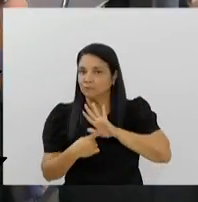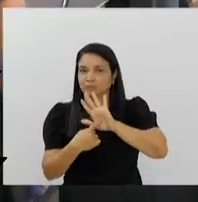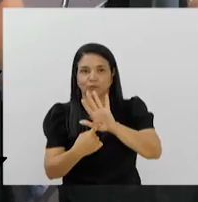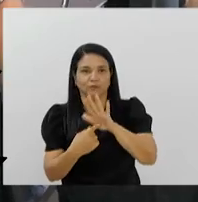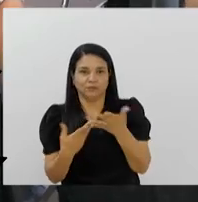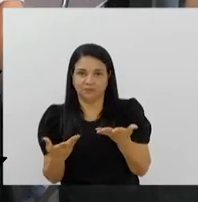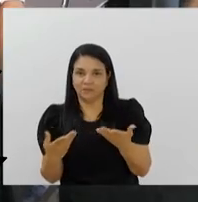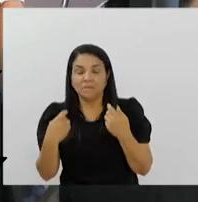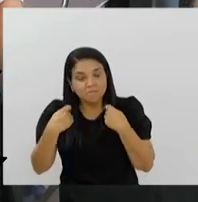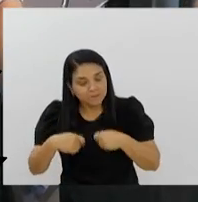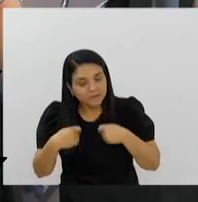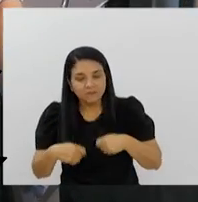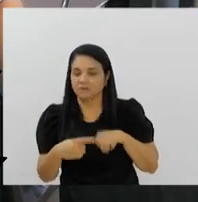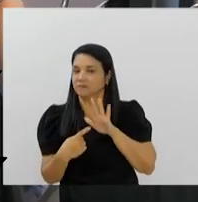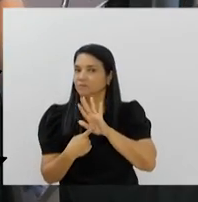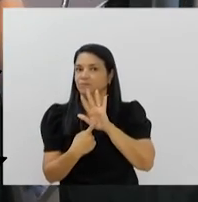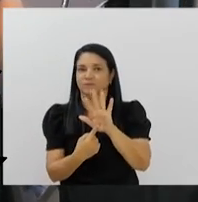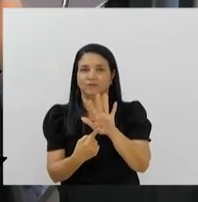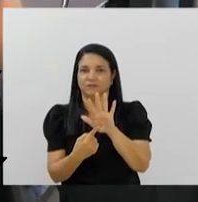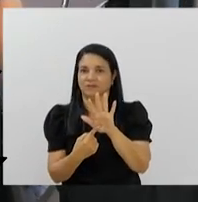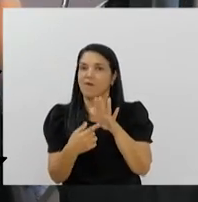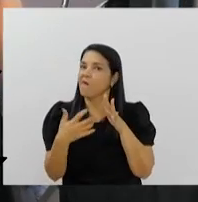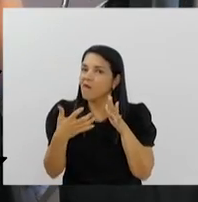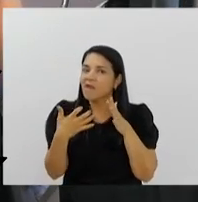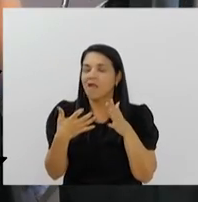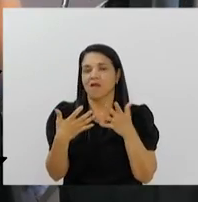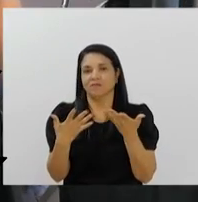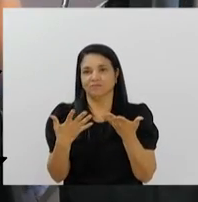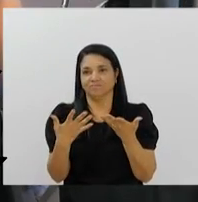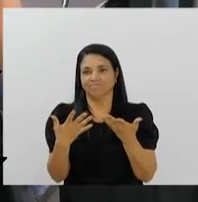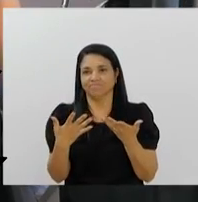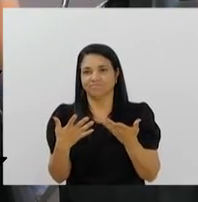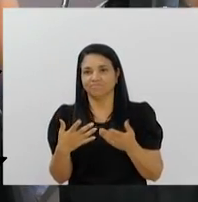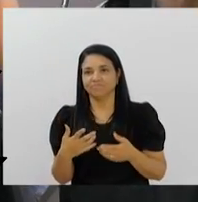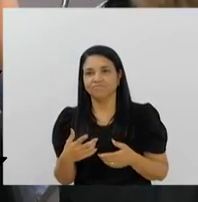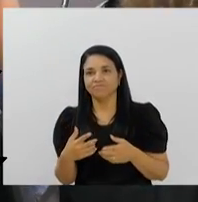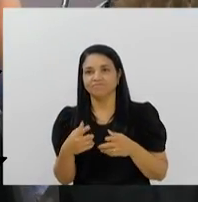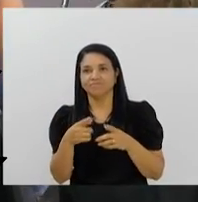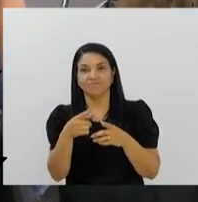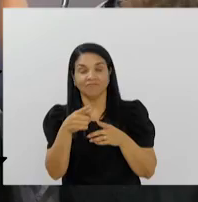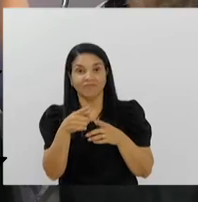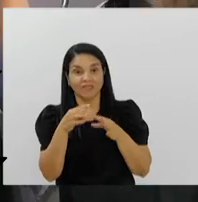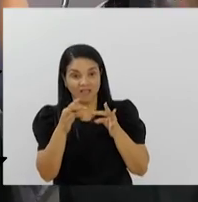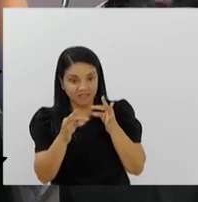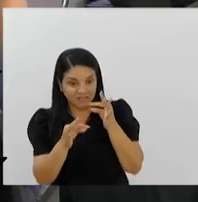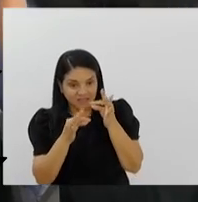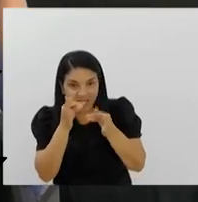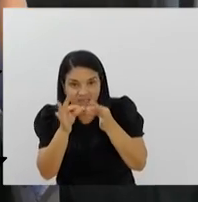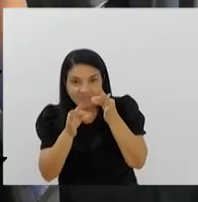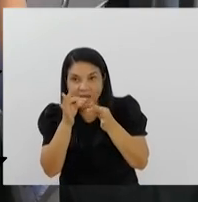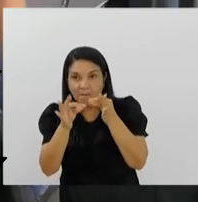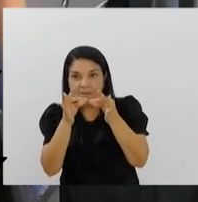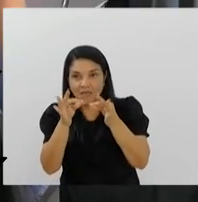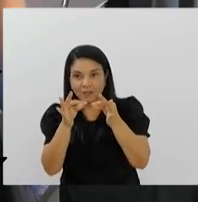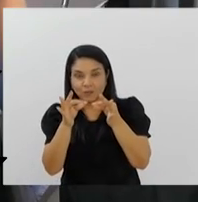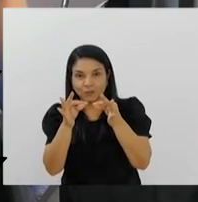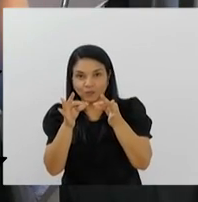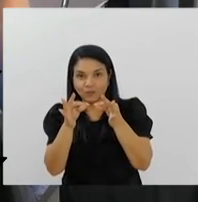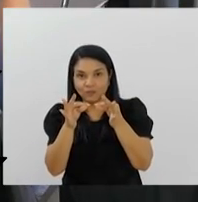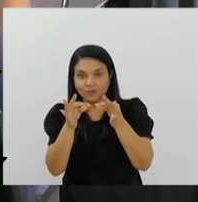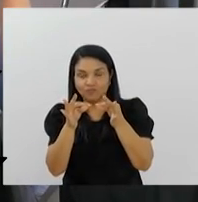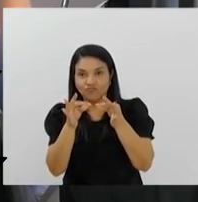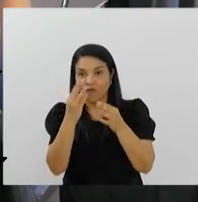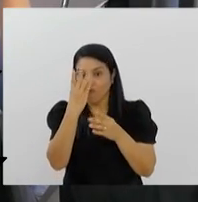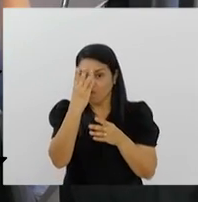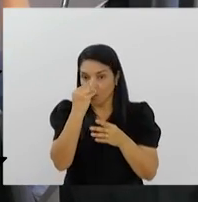mostrar tem que mostrar eu eu quero mostrar isso aqui de pé ó com tratamento e sem tratamento